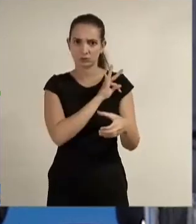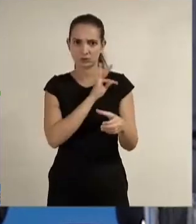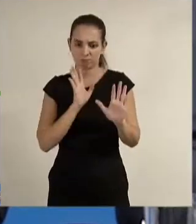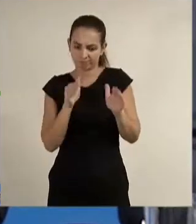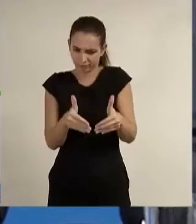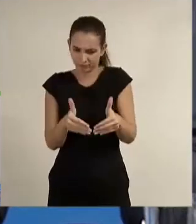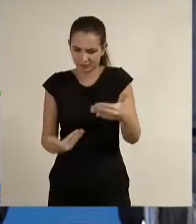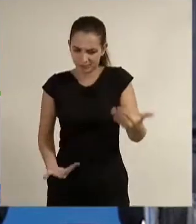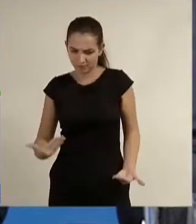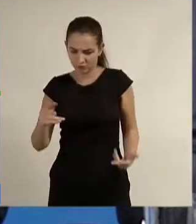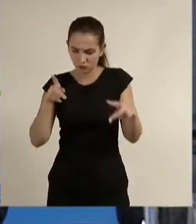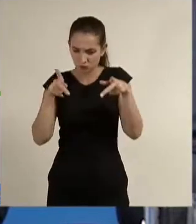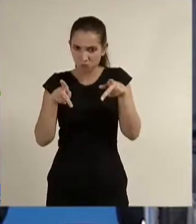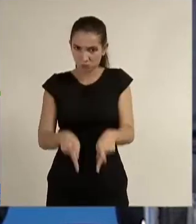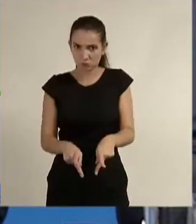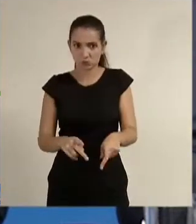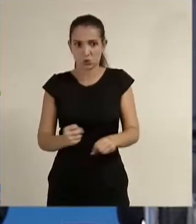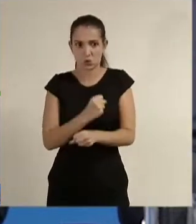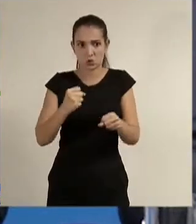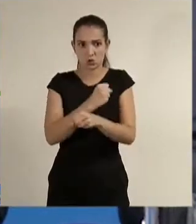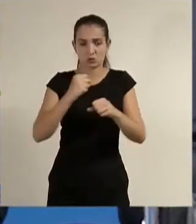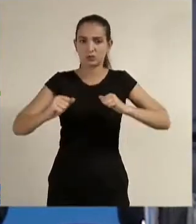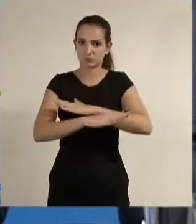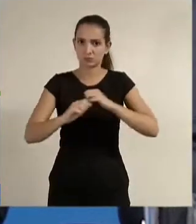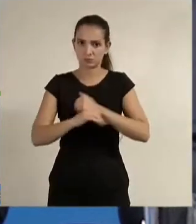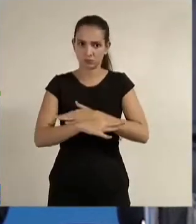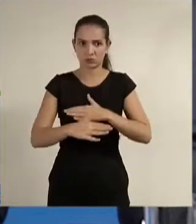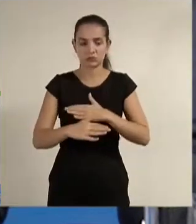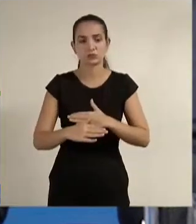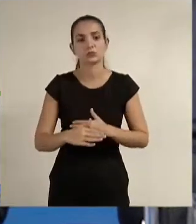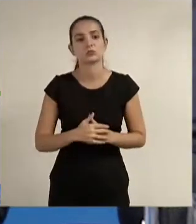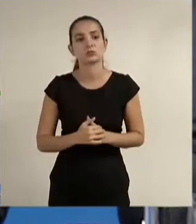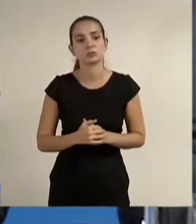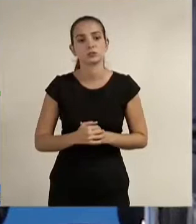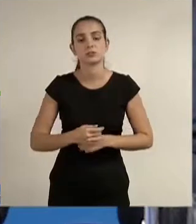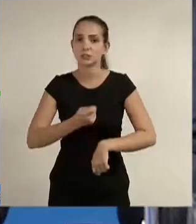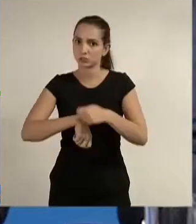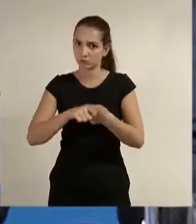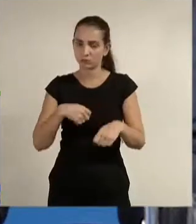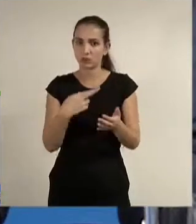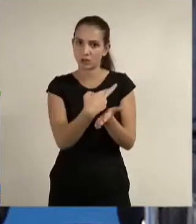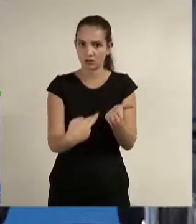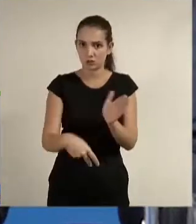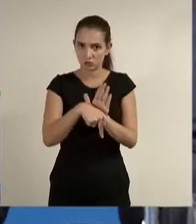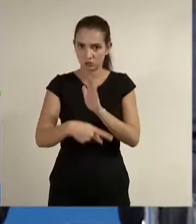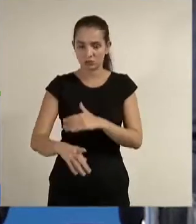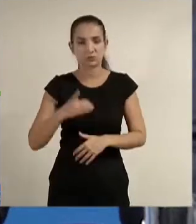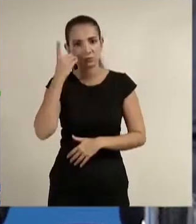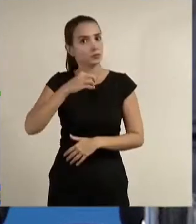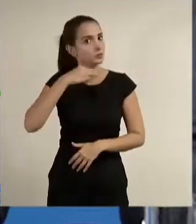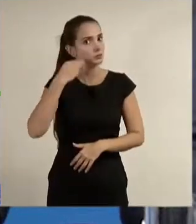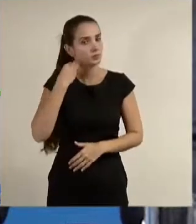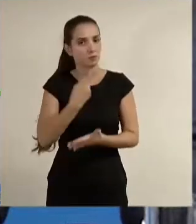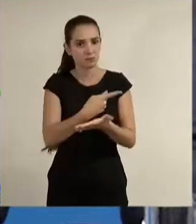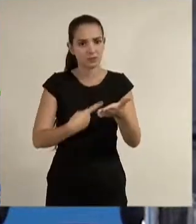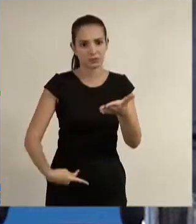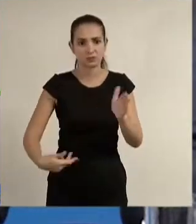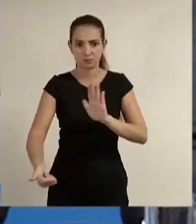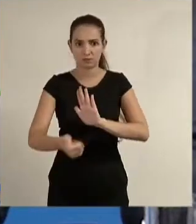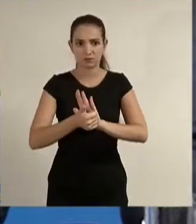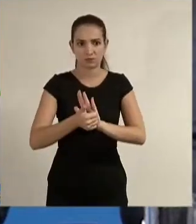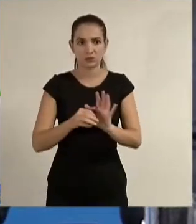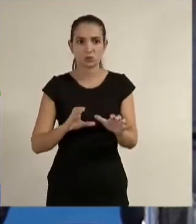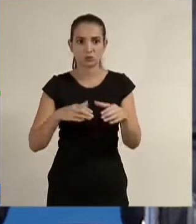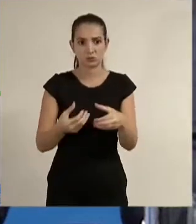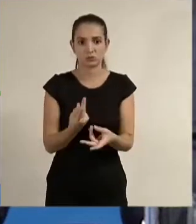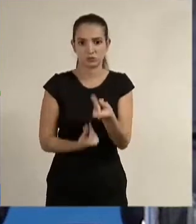Obra, Transporte, Infraestrutura e Administração. Relator deputado Marçal Filho. Parecer favorável da Comissão de